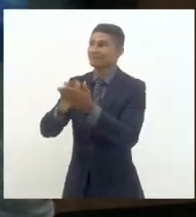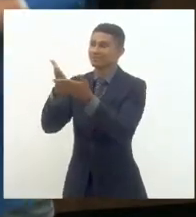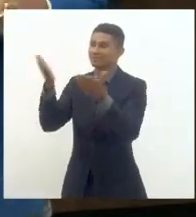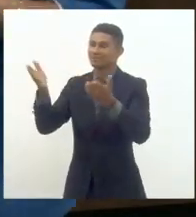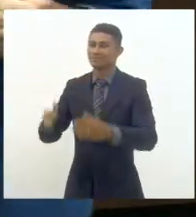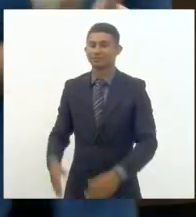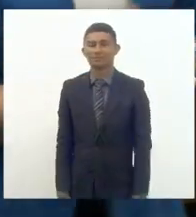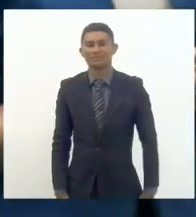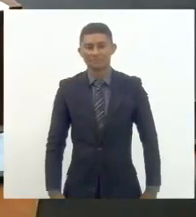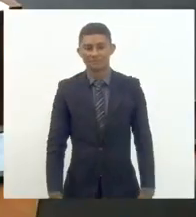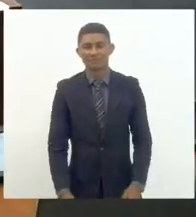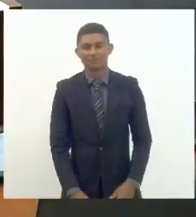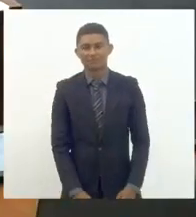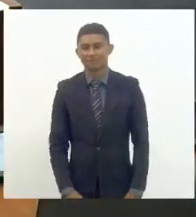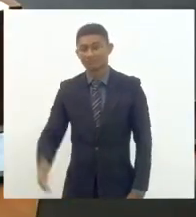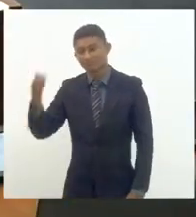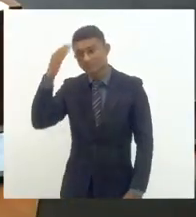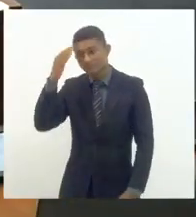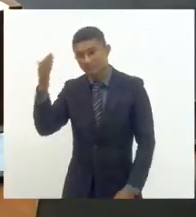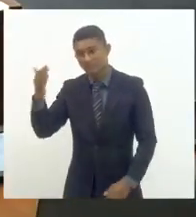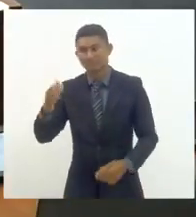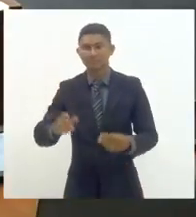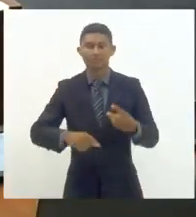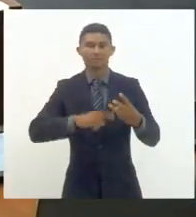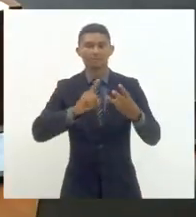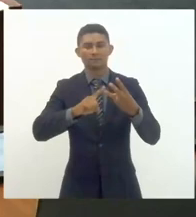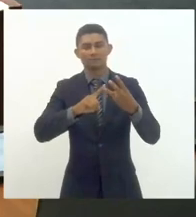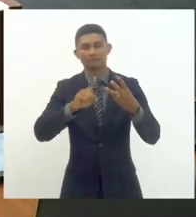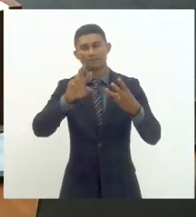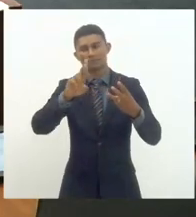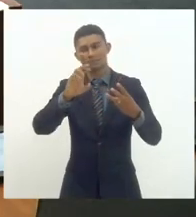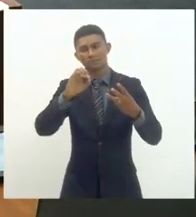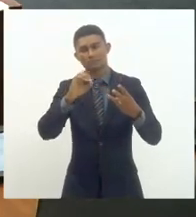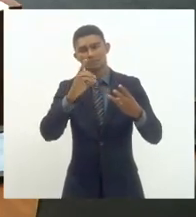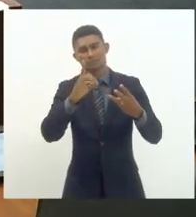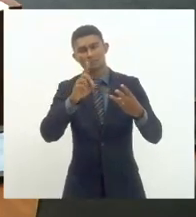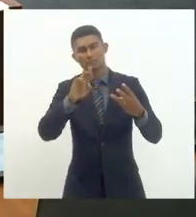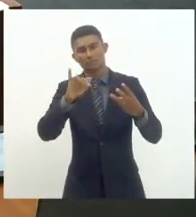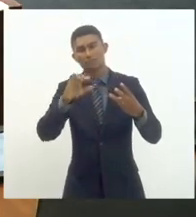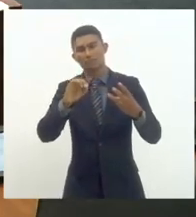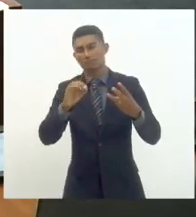todos. Obrigado, deputada Alana. Deputado Rodrigo Amorim.